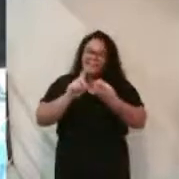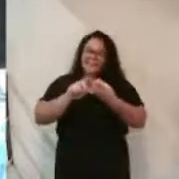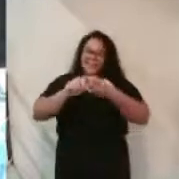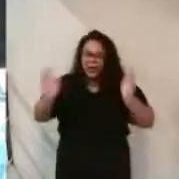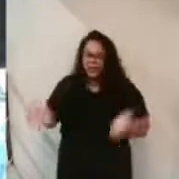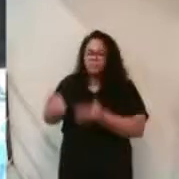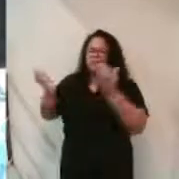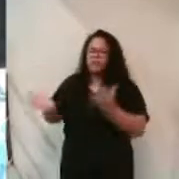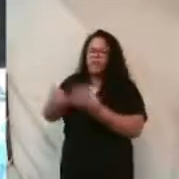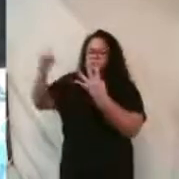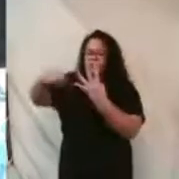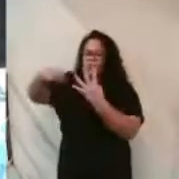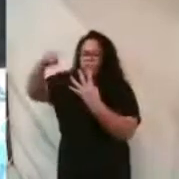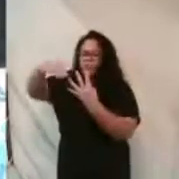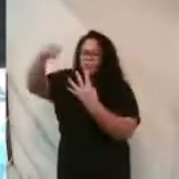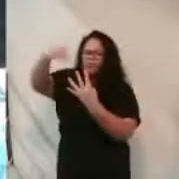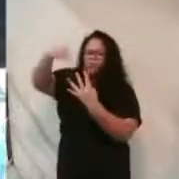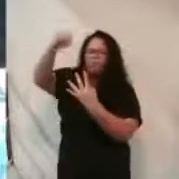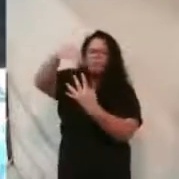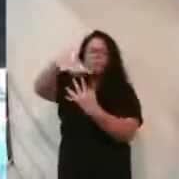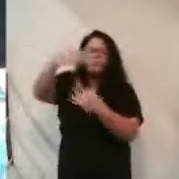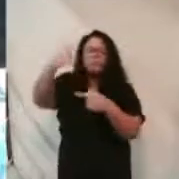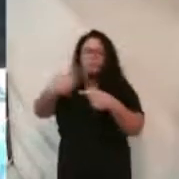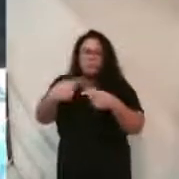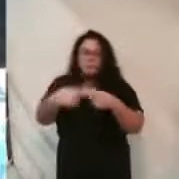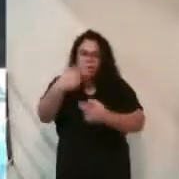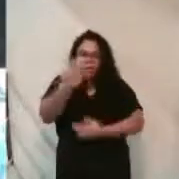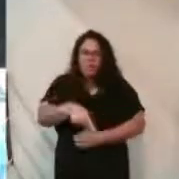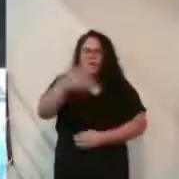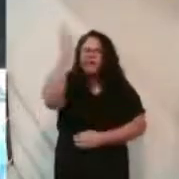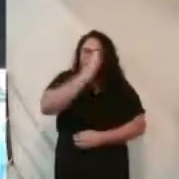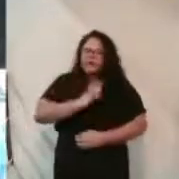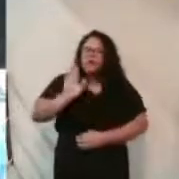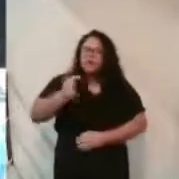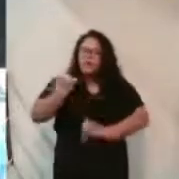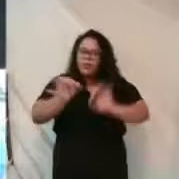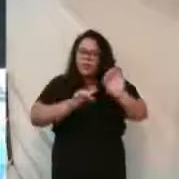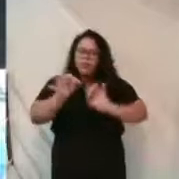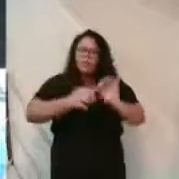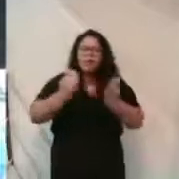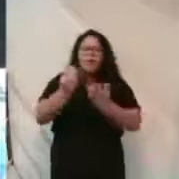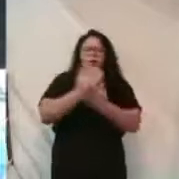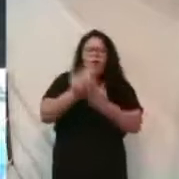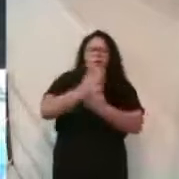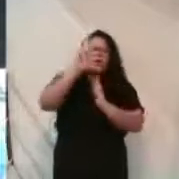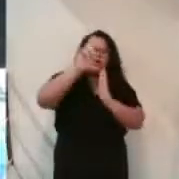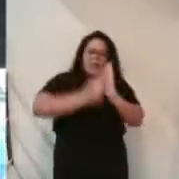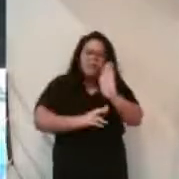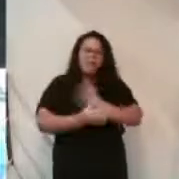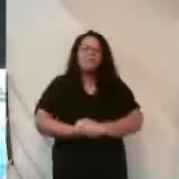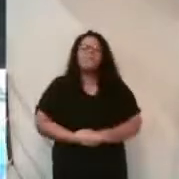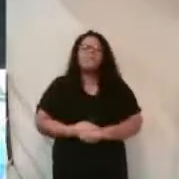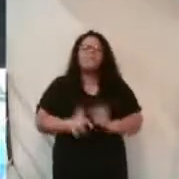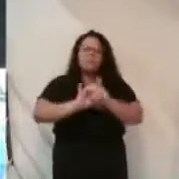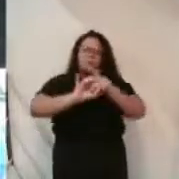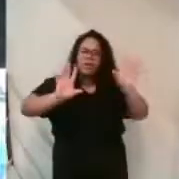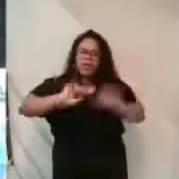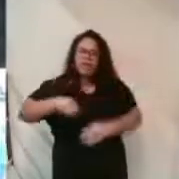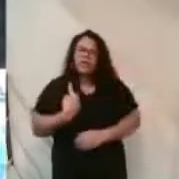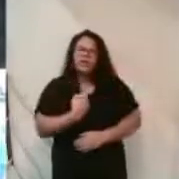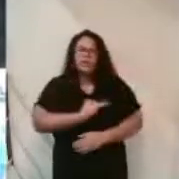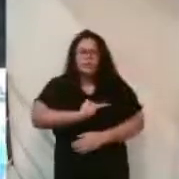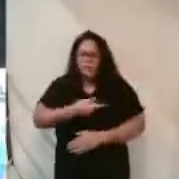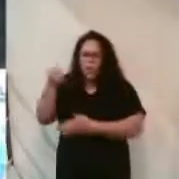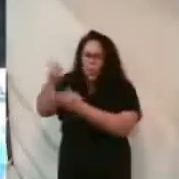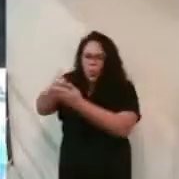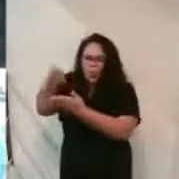seletiva. Porque o Brasil tem um conjunto normativo que nos permite cobrar com a mesma